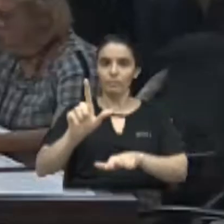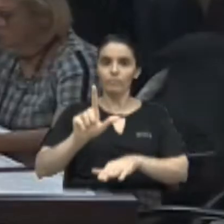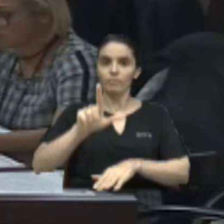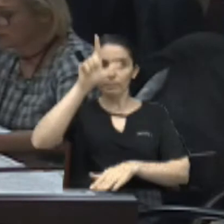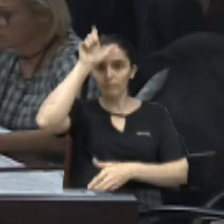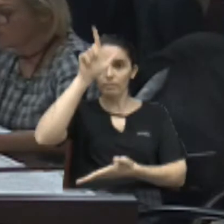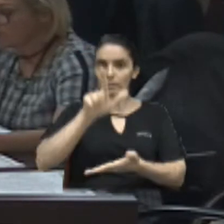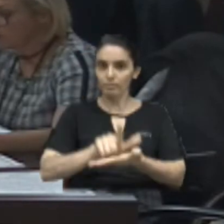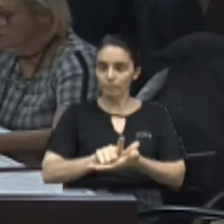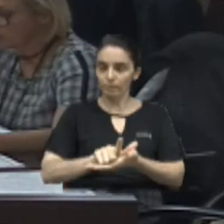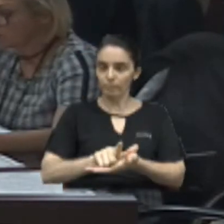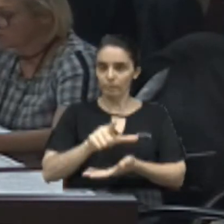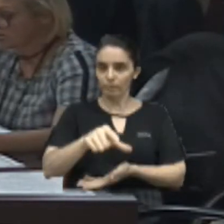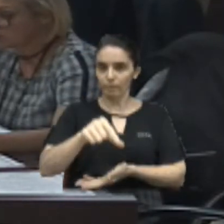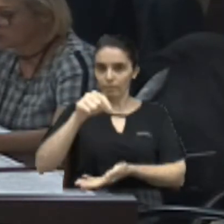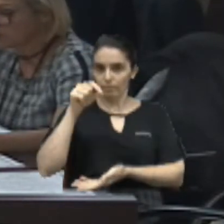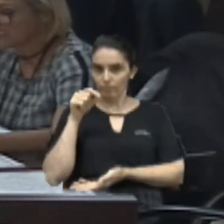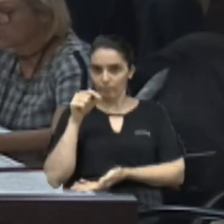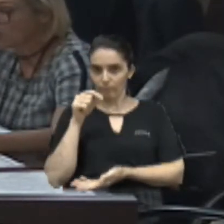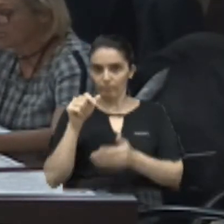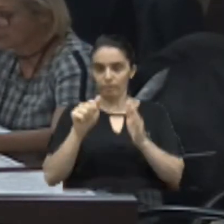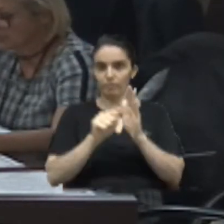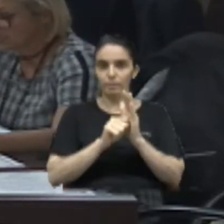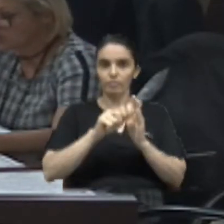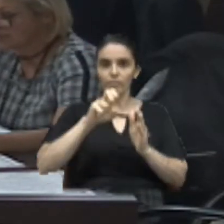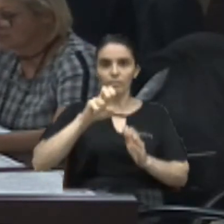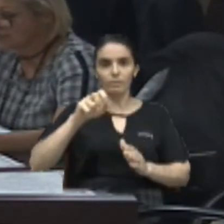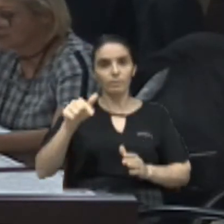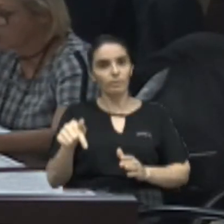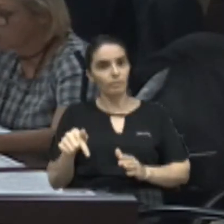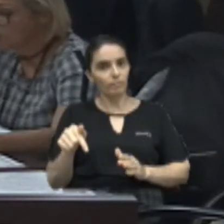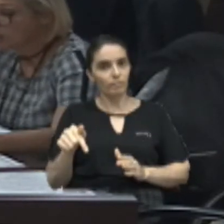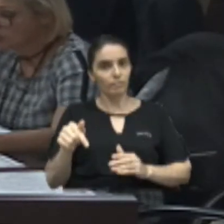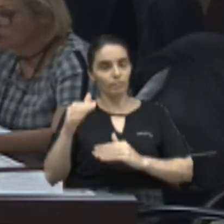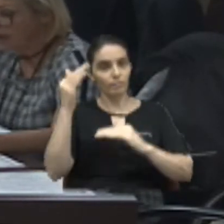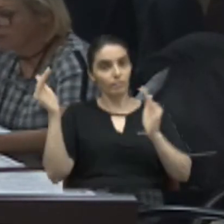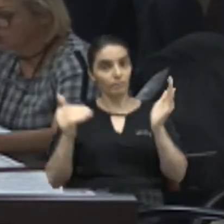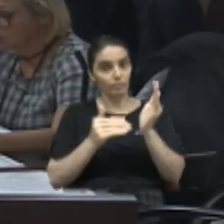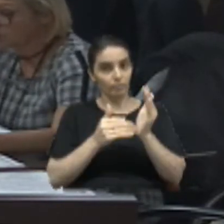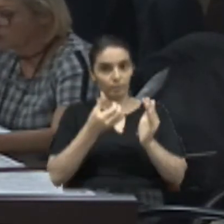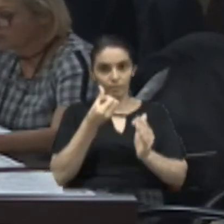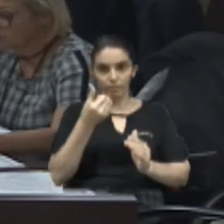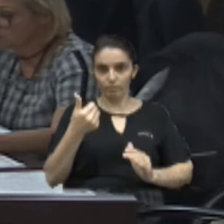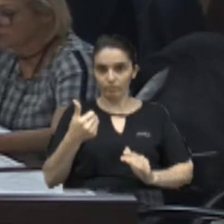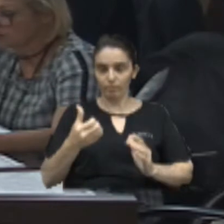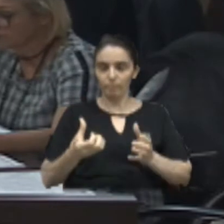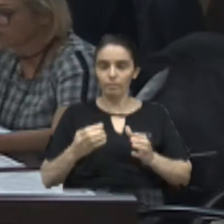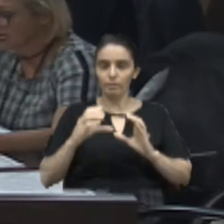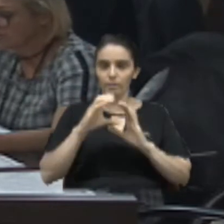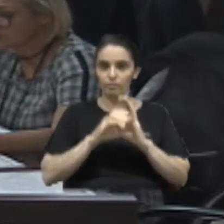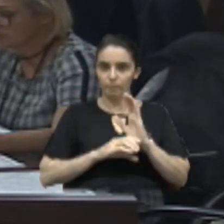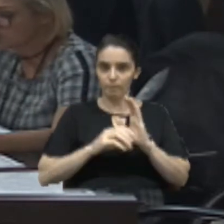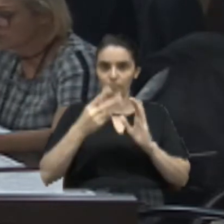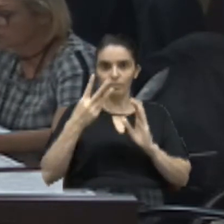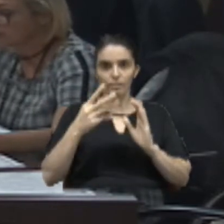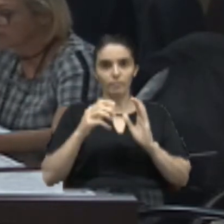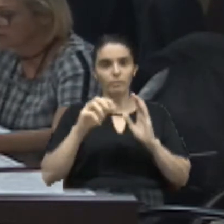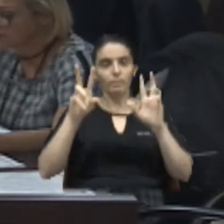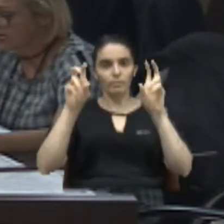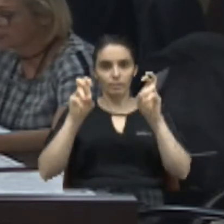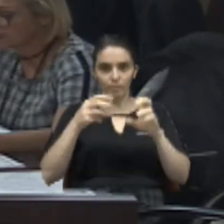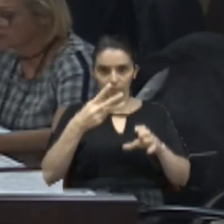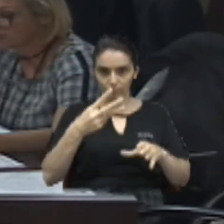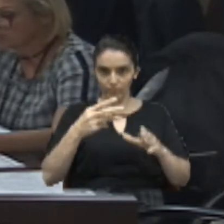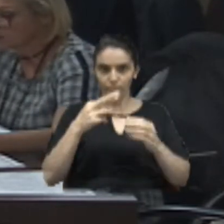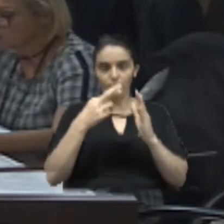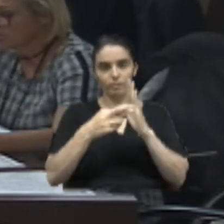assim instituída conforme os artigos 57 a 61 do capítulo 2 do título 3 do Regimento Interno